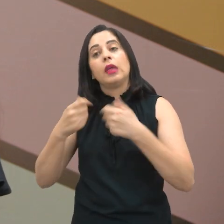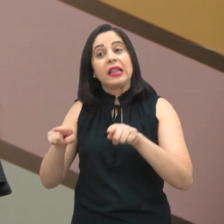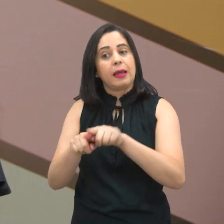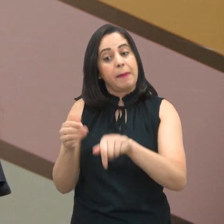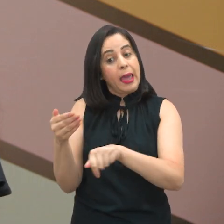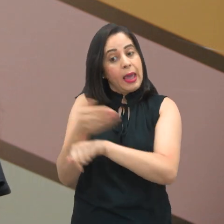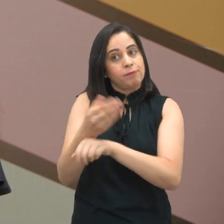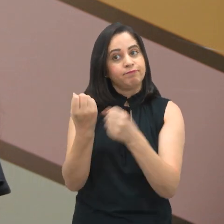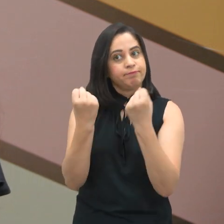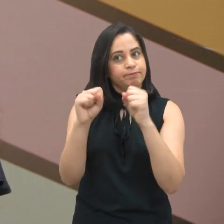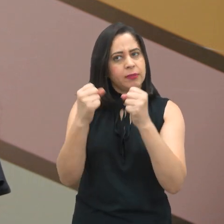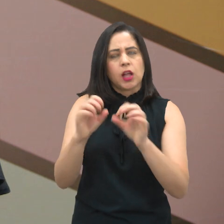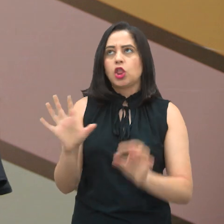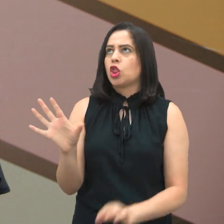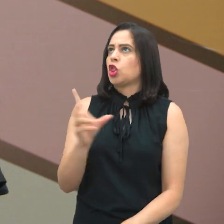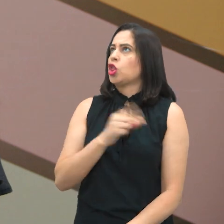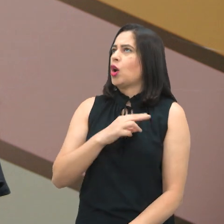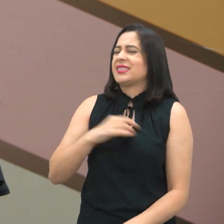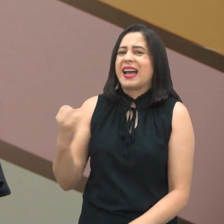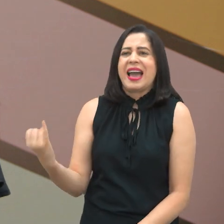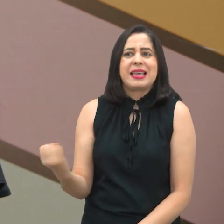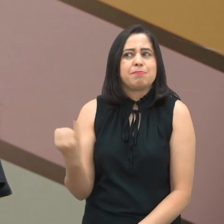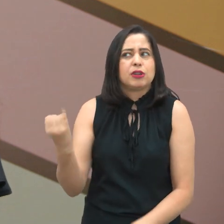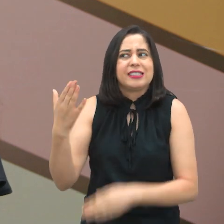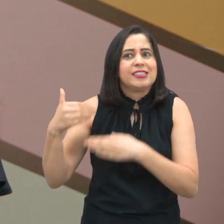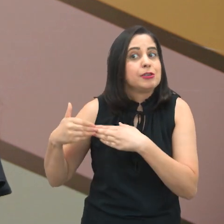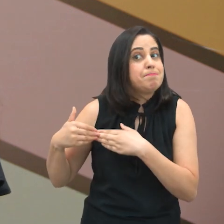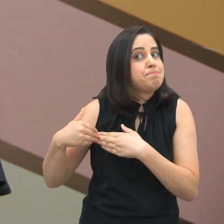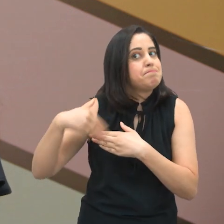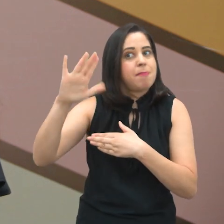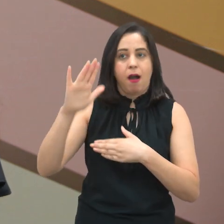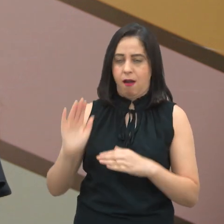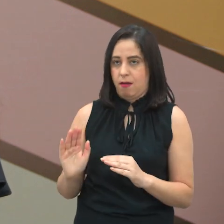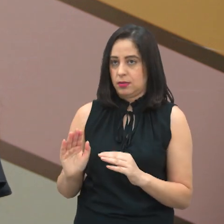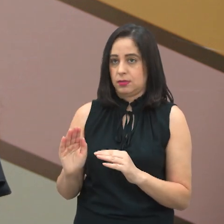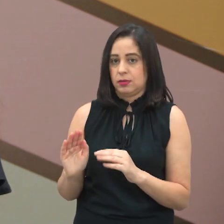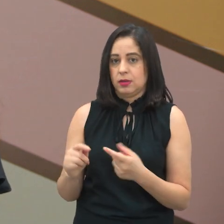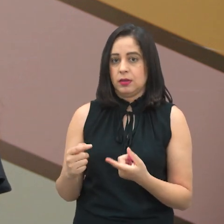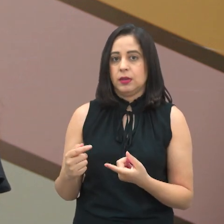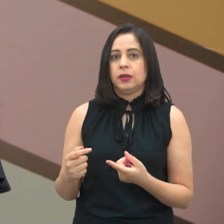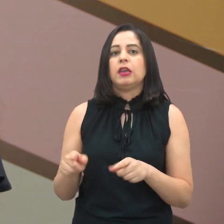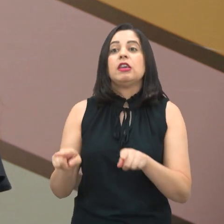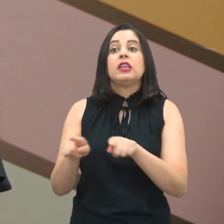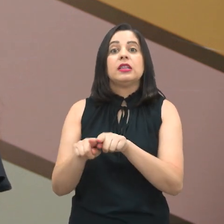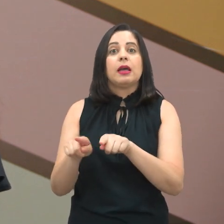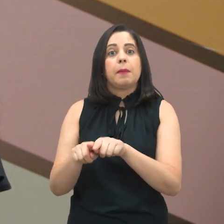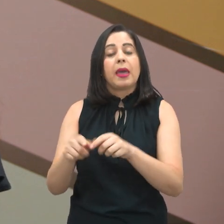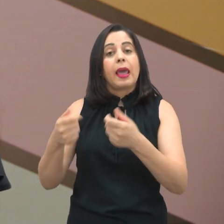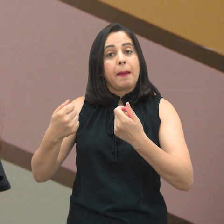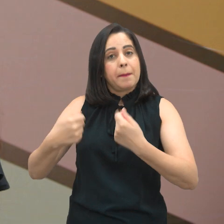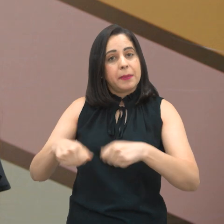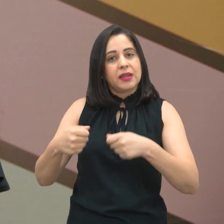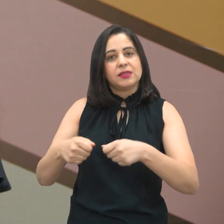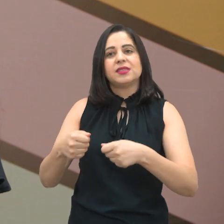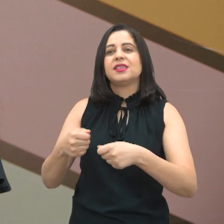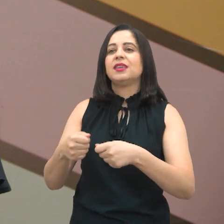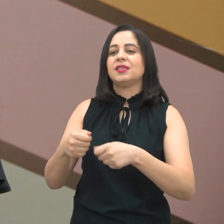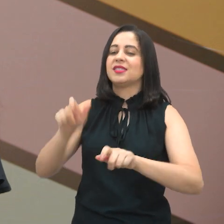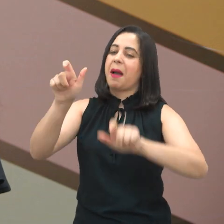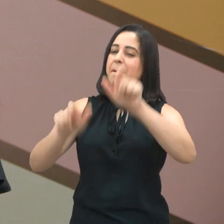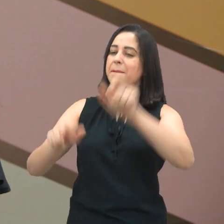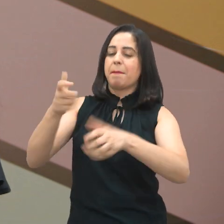atividade física é extremamente importante, cuidar da atividade física e ter boas relações